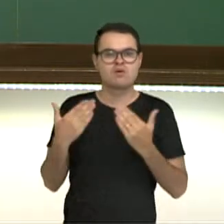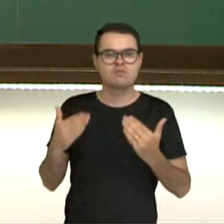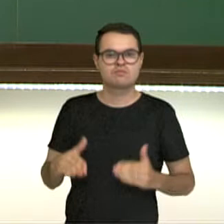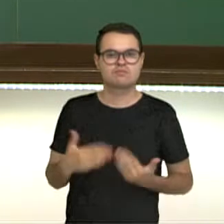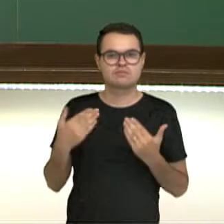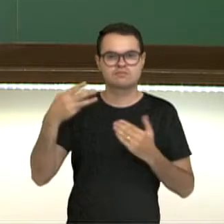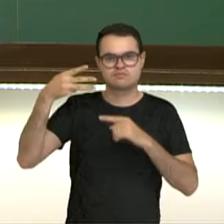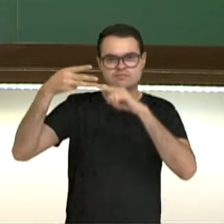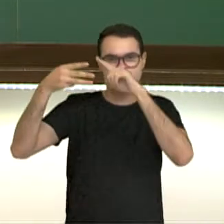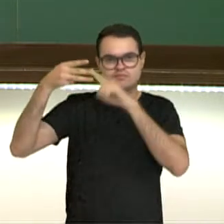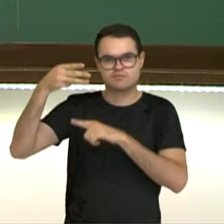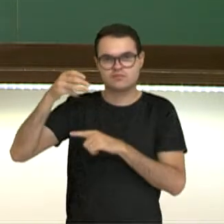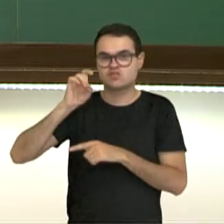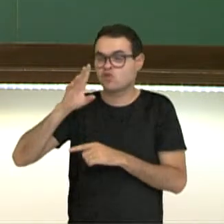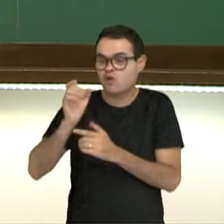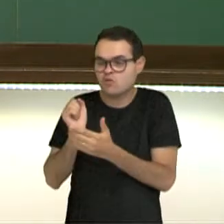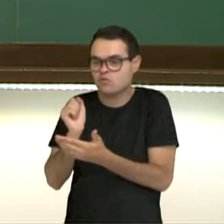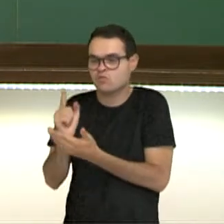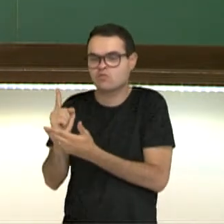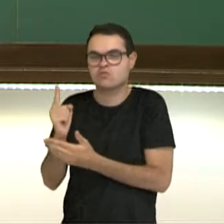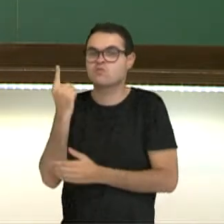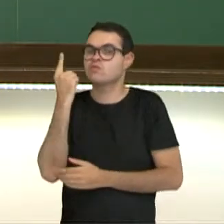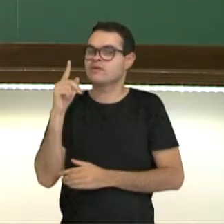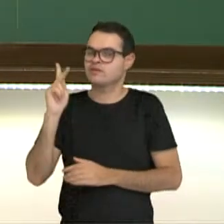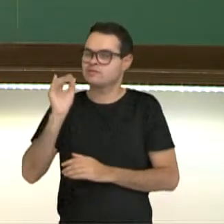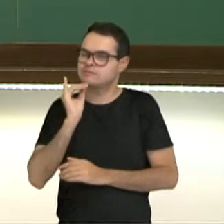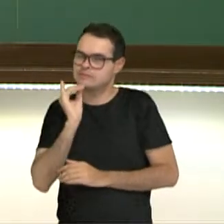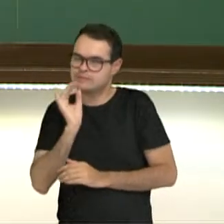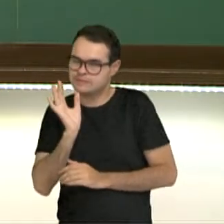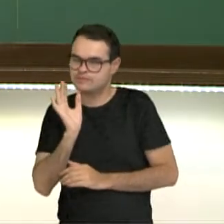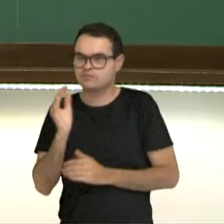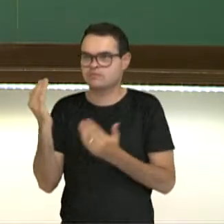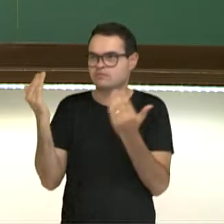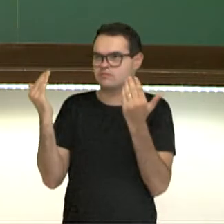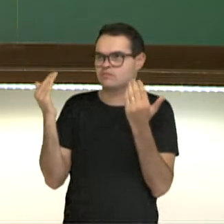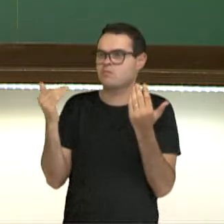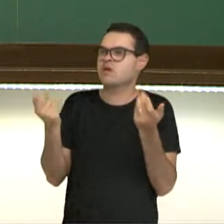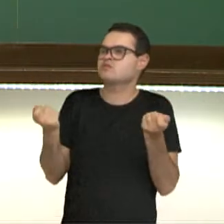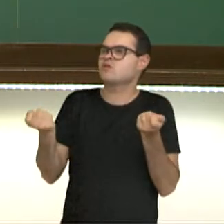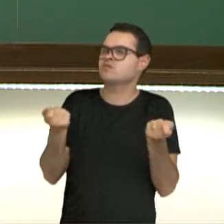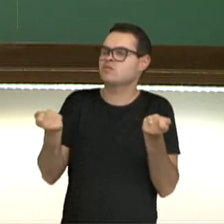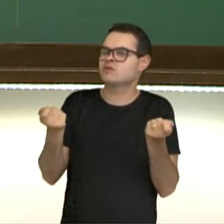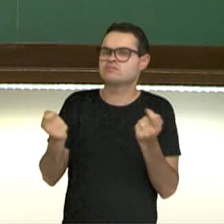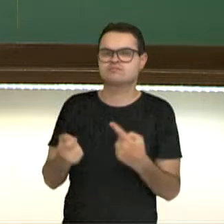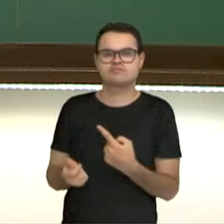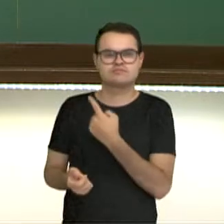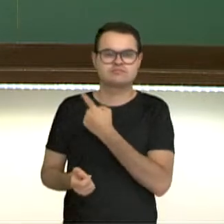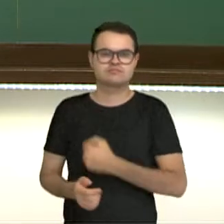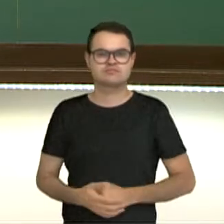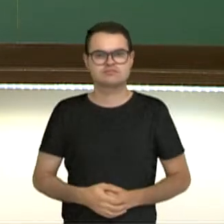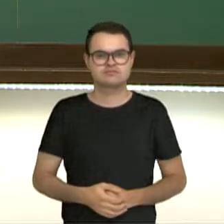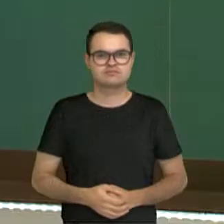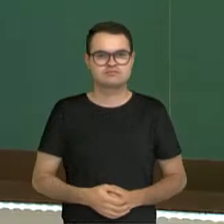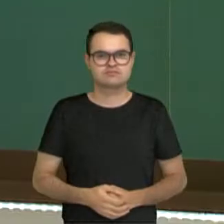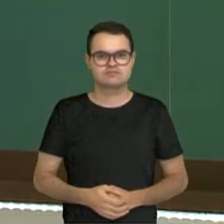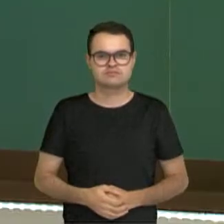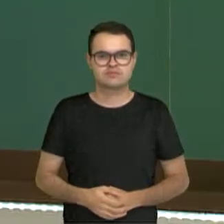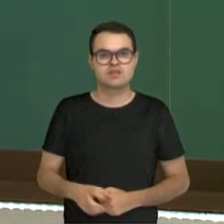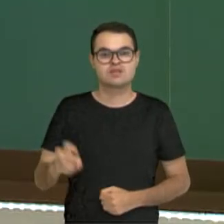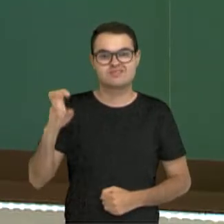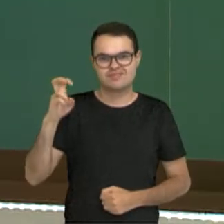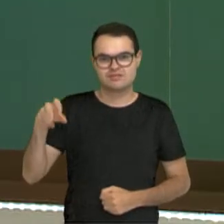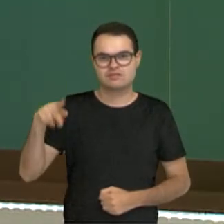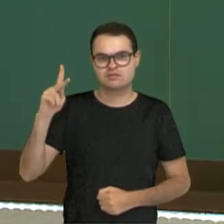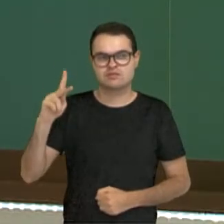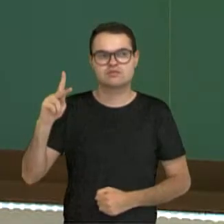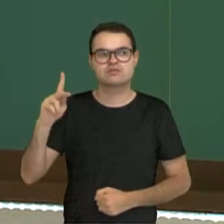como se eu fosse comprar apenas 1 quilo. E eu consigo ver qual é a minha compra mais econômica. Então, olha lá, 5 quilos ficou